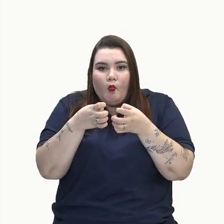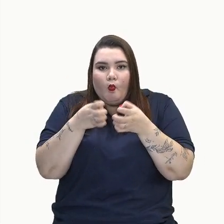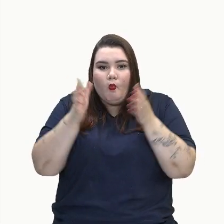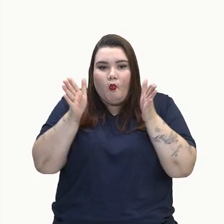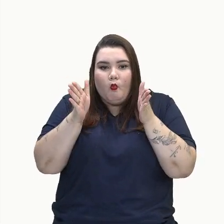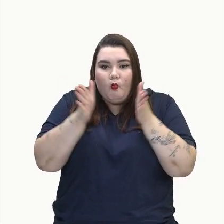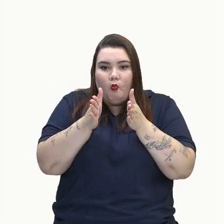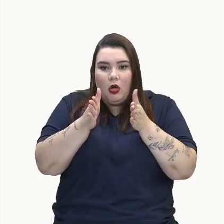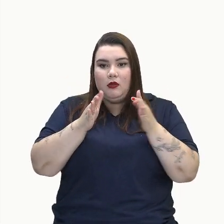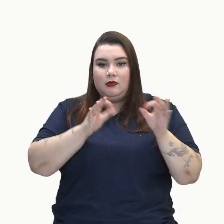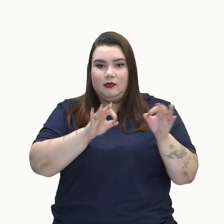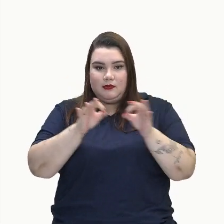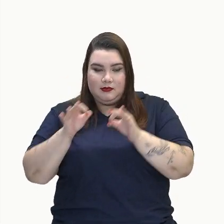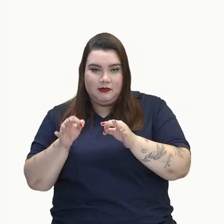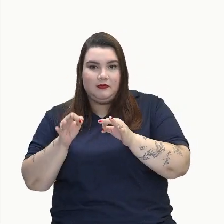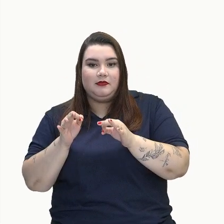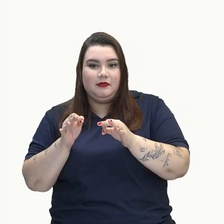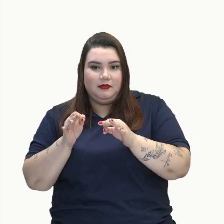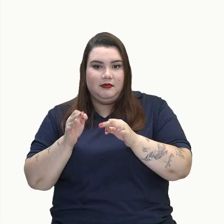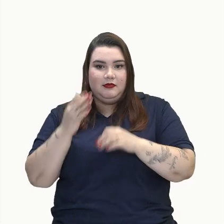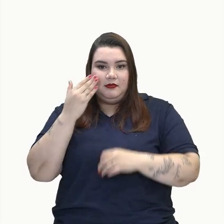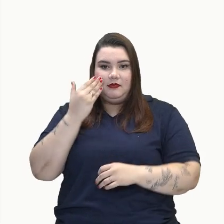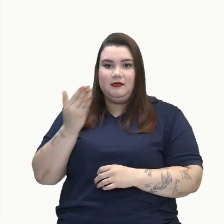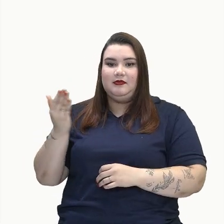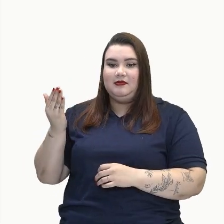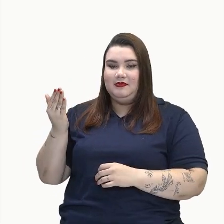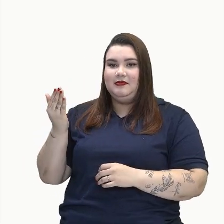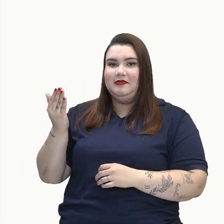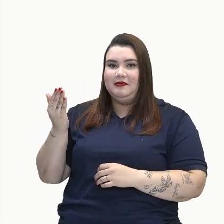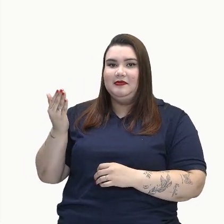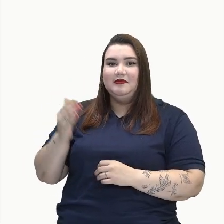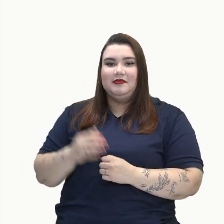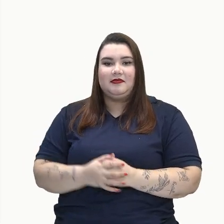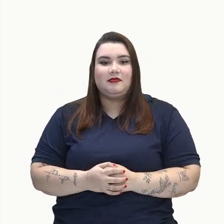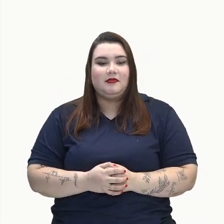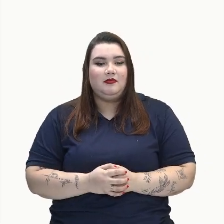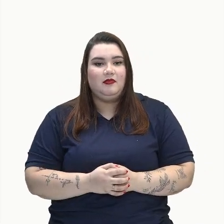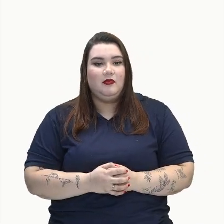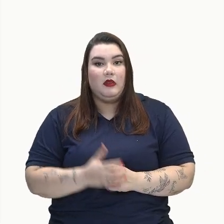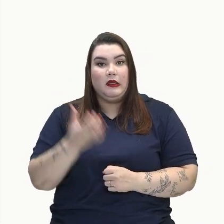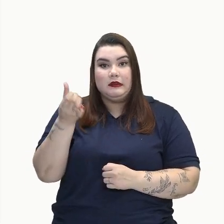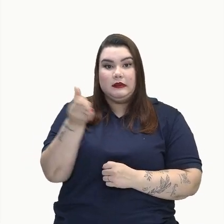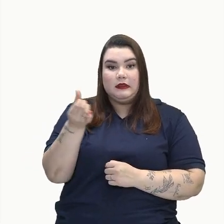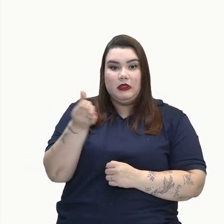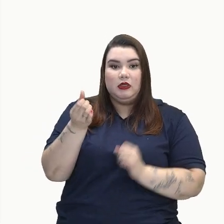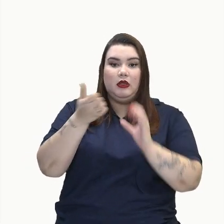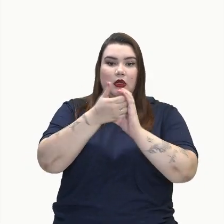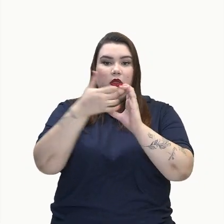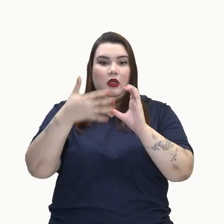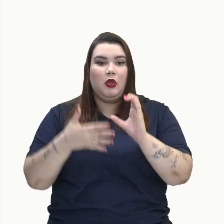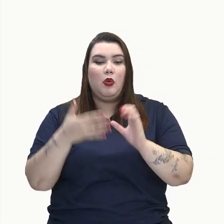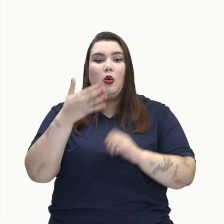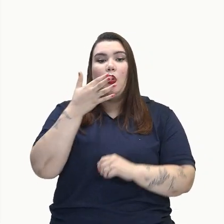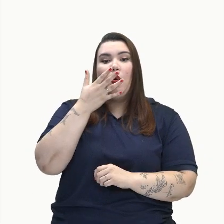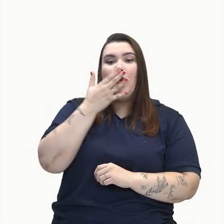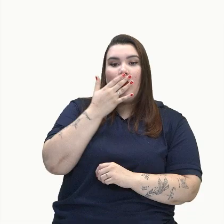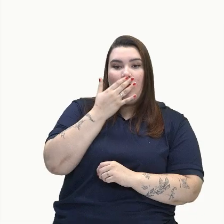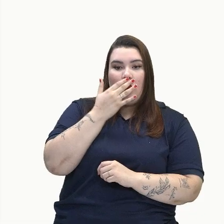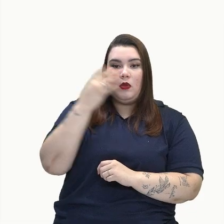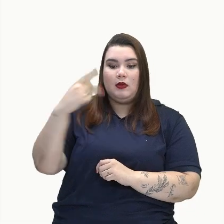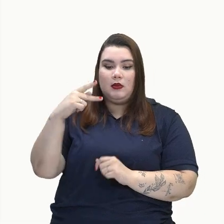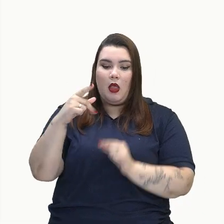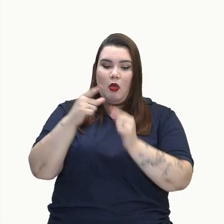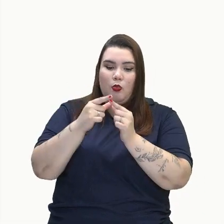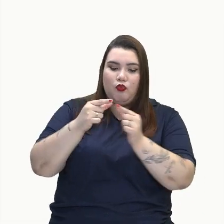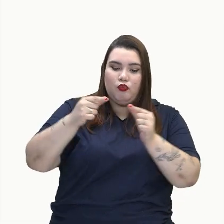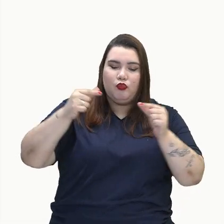achatada, assim, não é tufada, digamos. Na característica 6, analisada é a cor da vagem, que